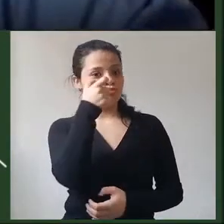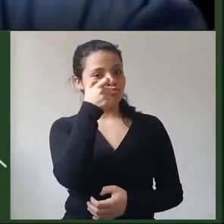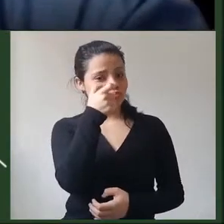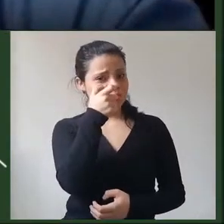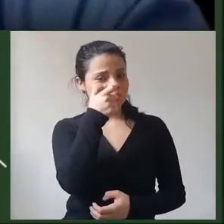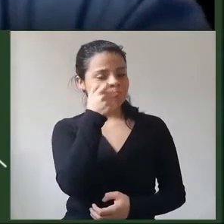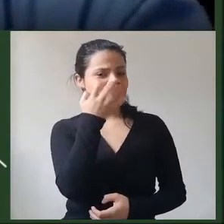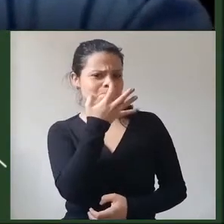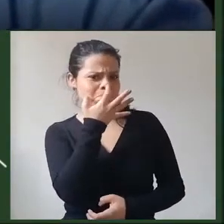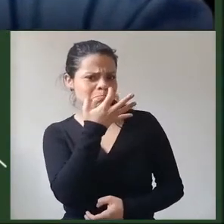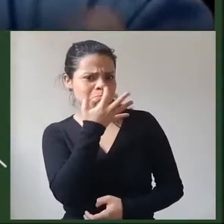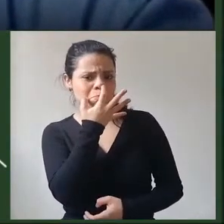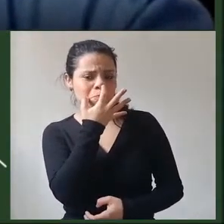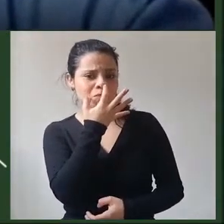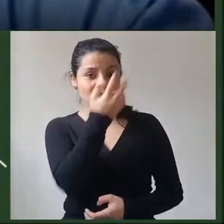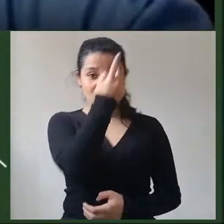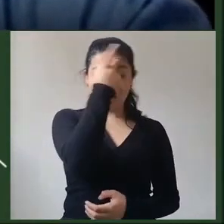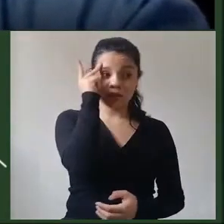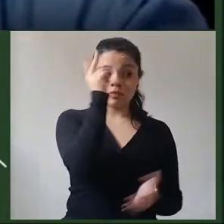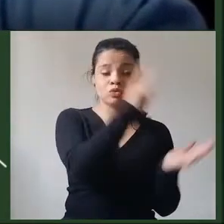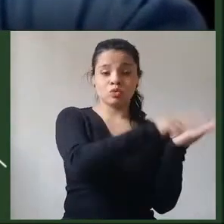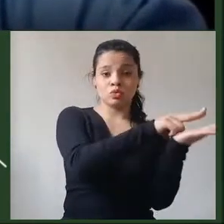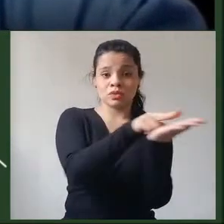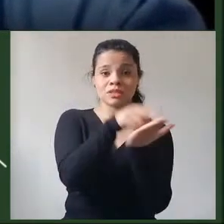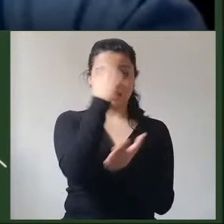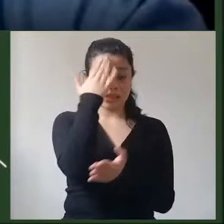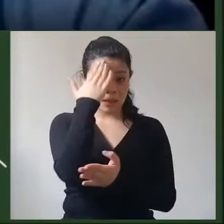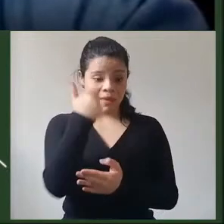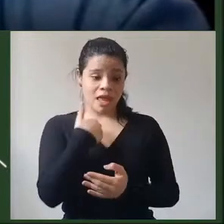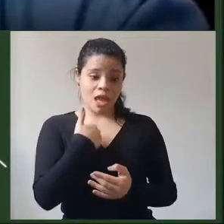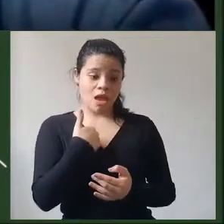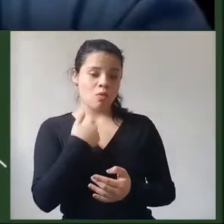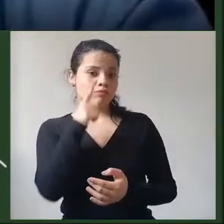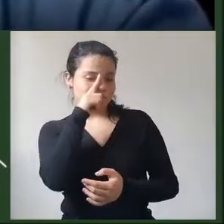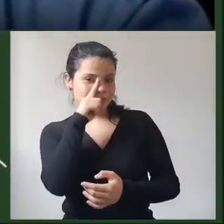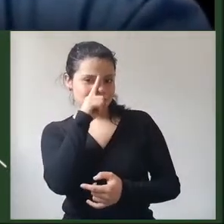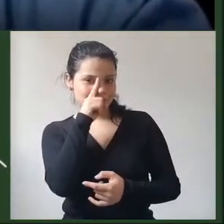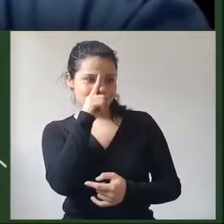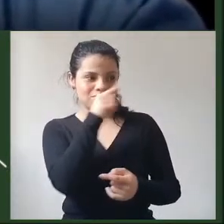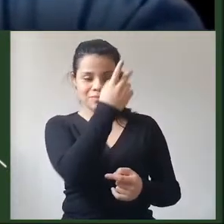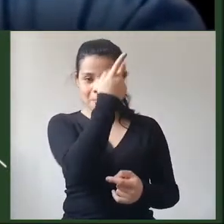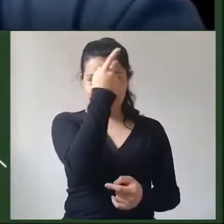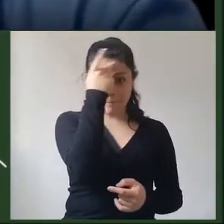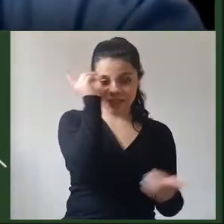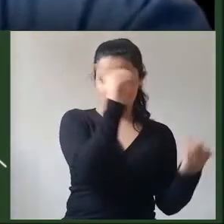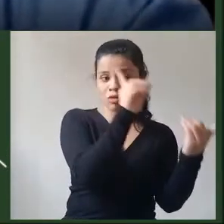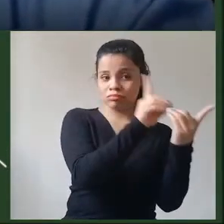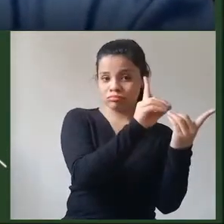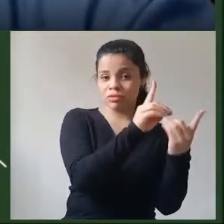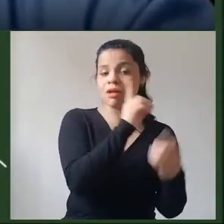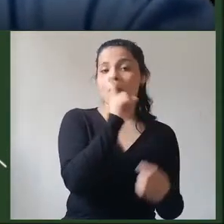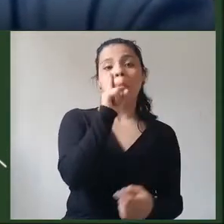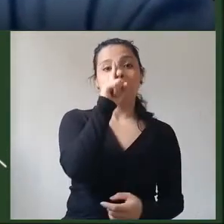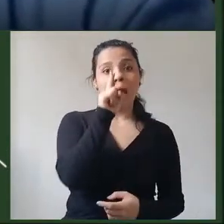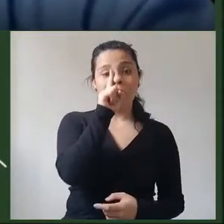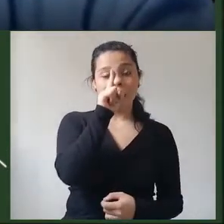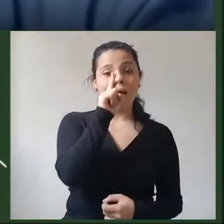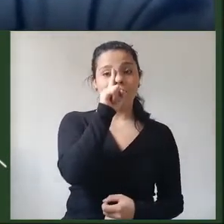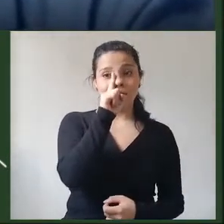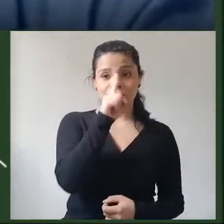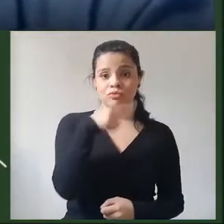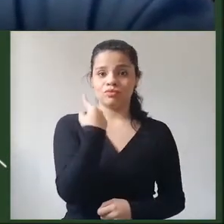sem dúvida que esta situação é muito interessante, porque os pacientes sabem que eu tenho os mesmos riscos que